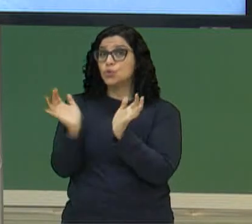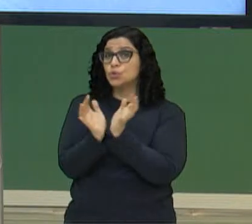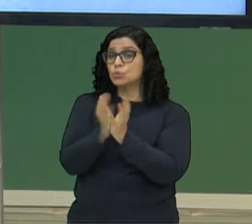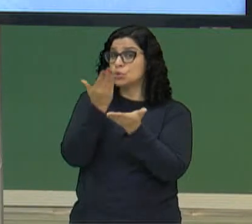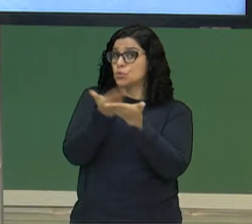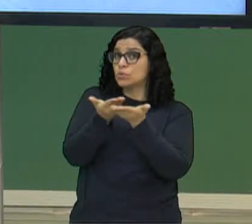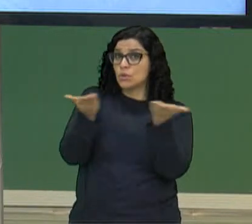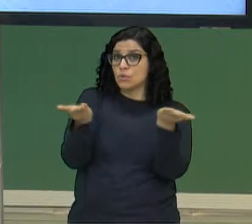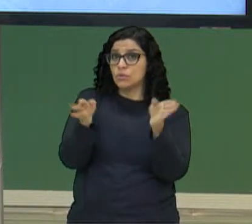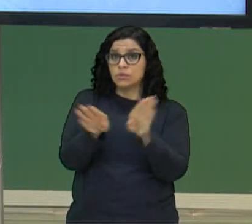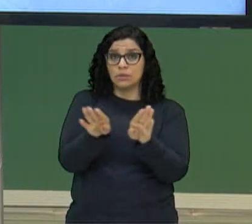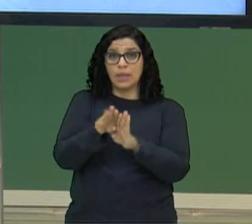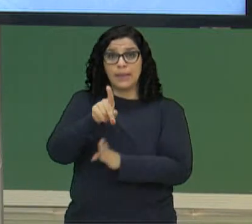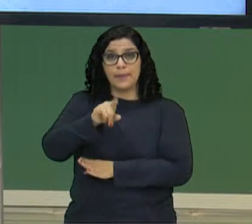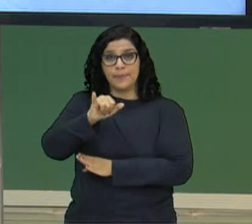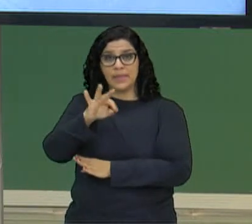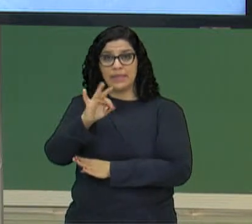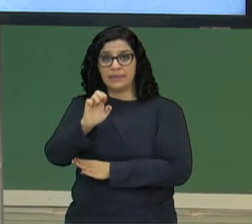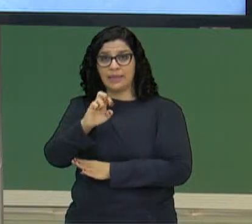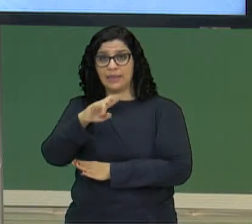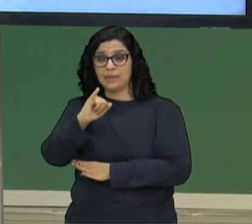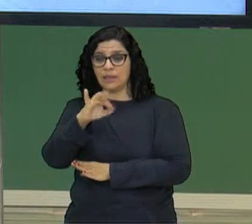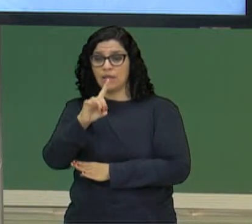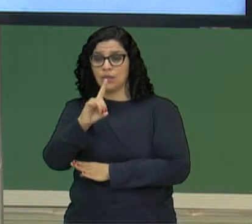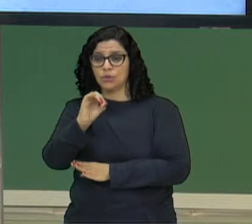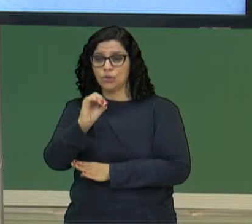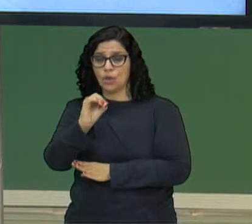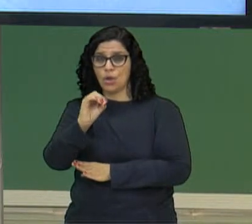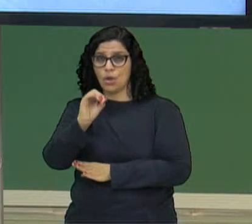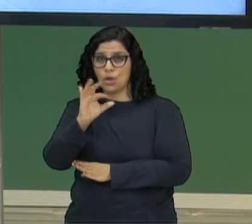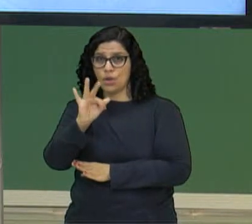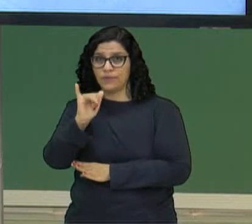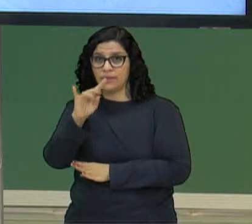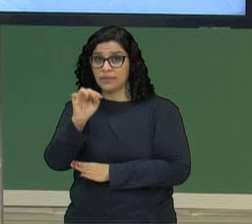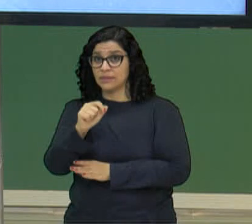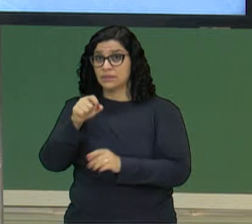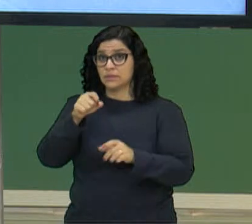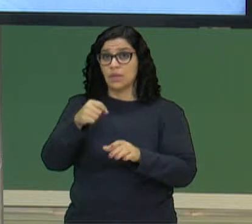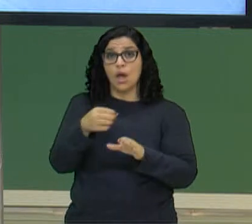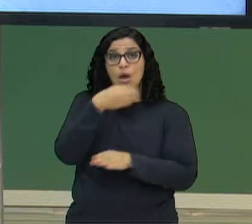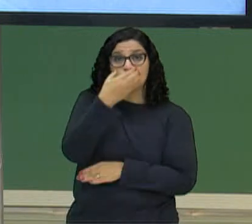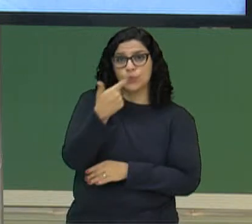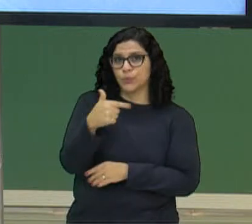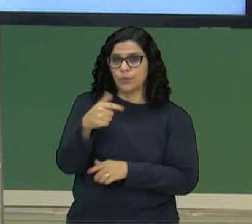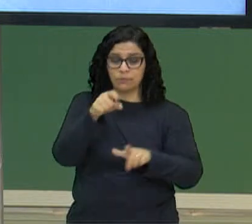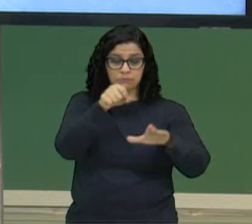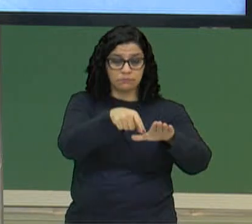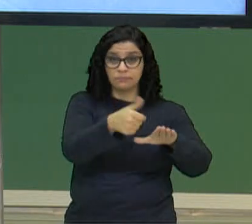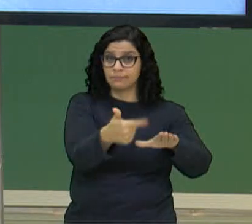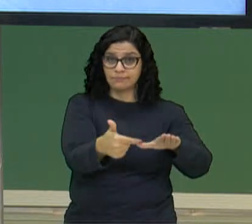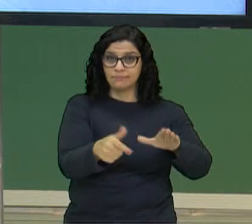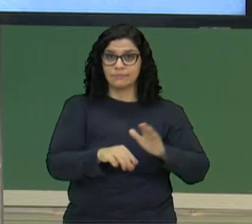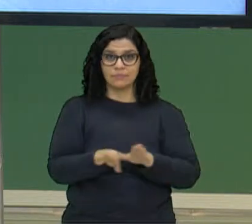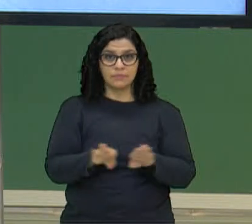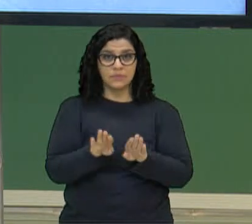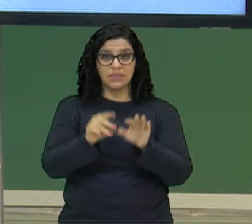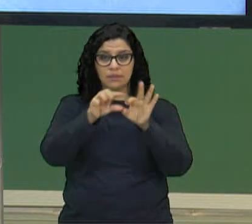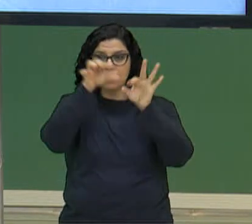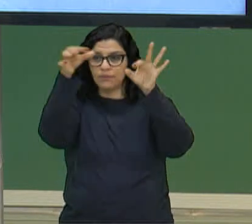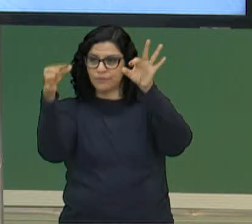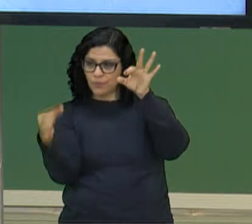hoje, que são as pteridófitas. Por mais que seja uma planta sem fruto, sem semente, a